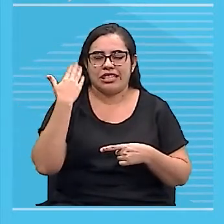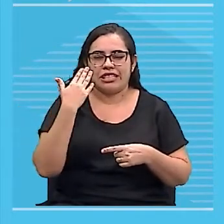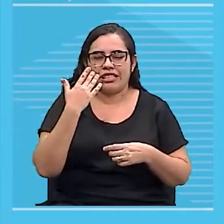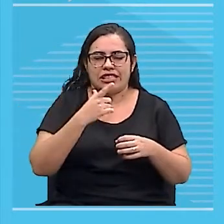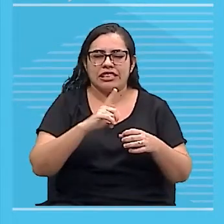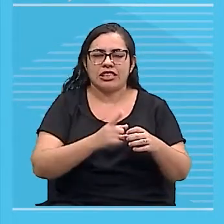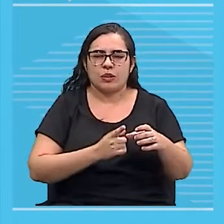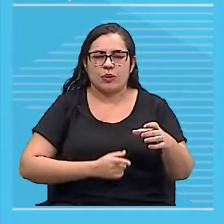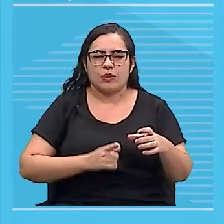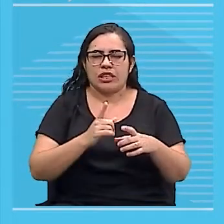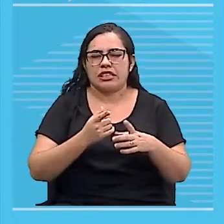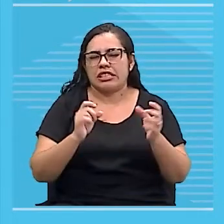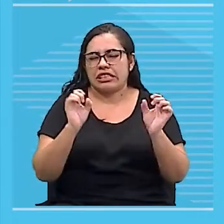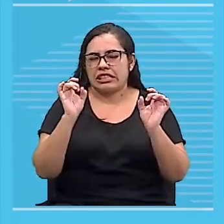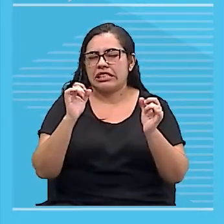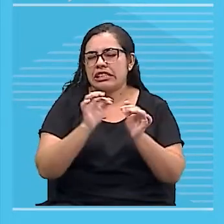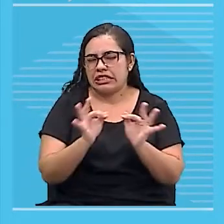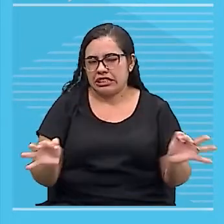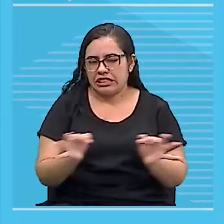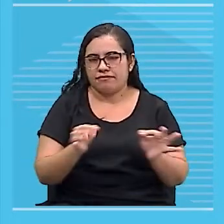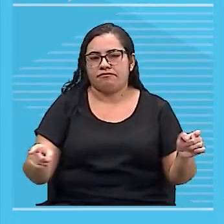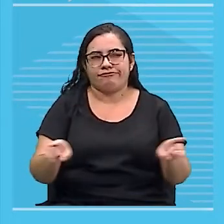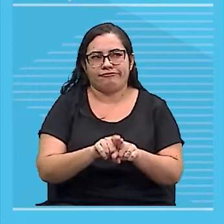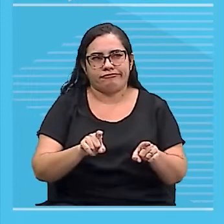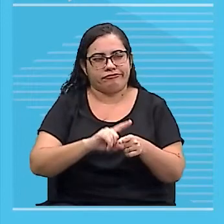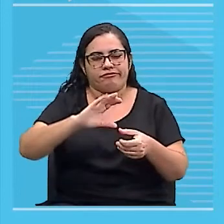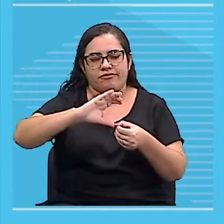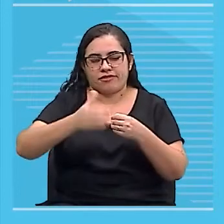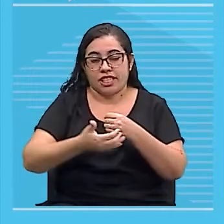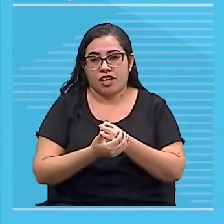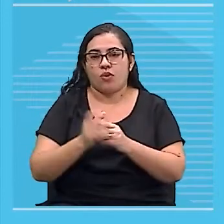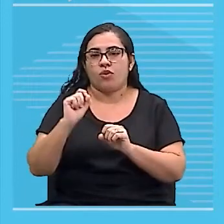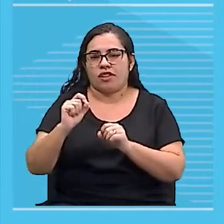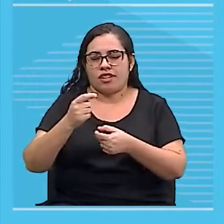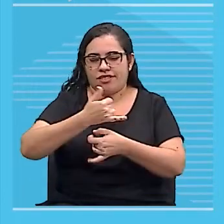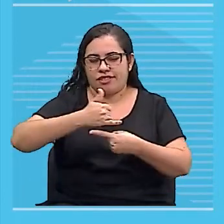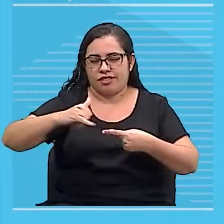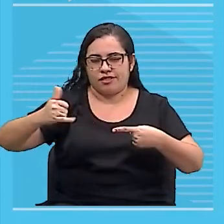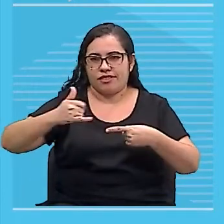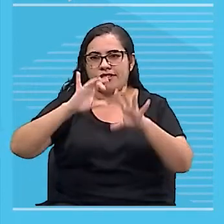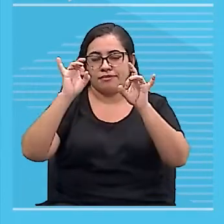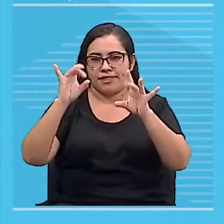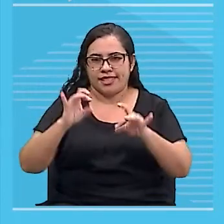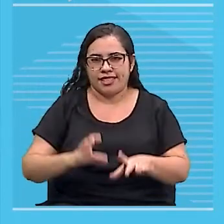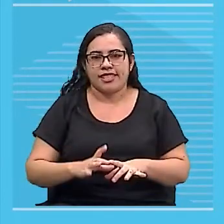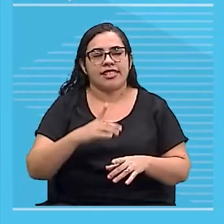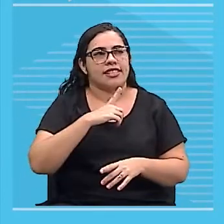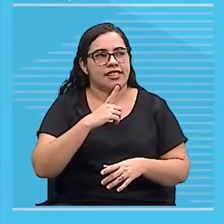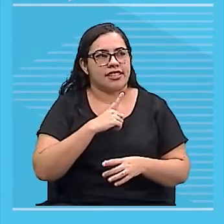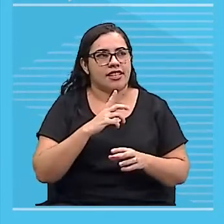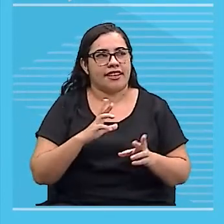simples, a gente vai também trabalhar com os capacitores aqui nos circuitos especiais. E eu tenho as